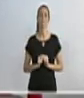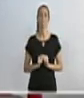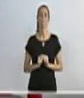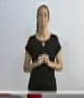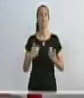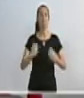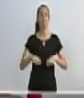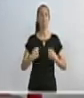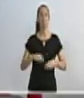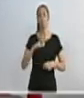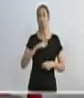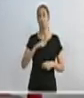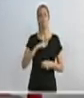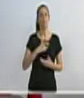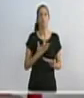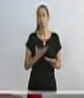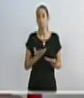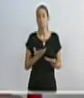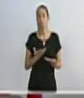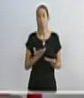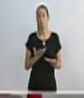tem que ter uma série de outros